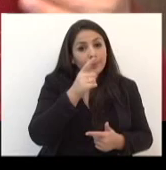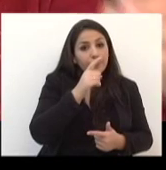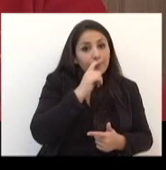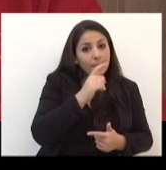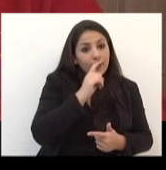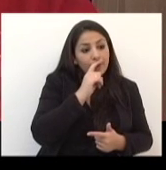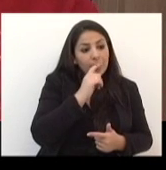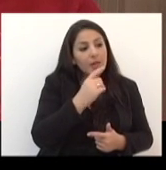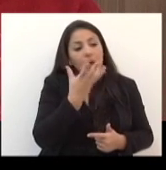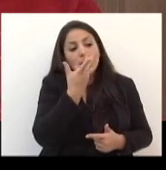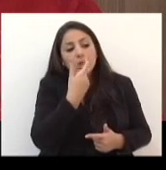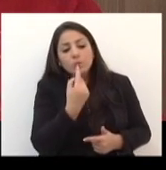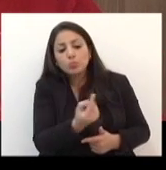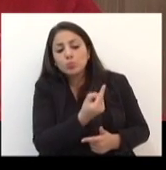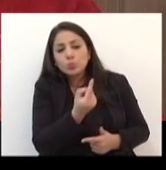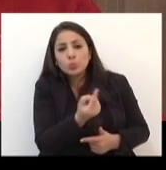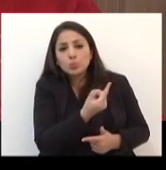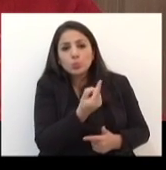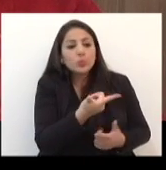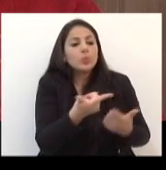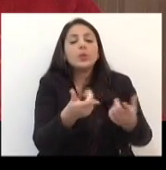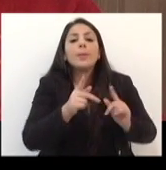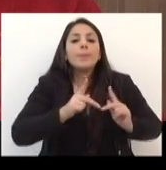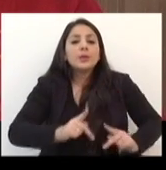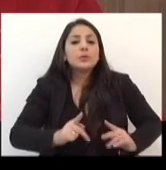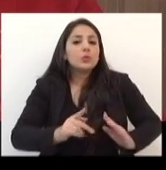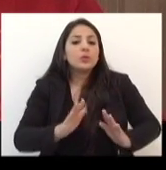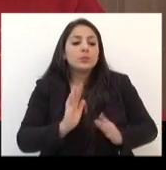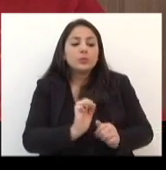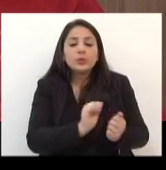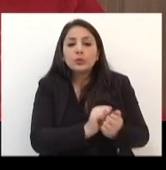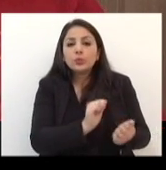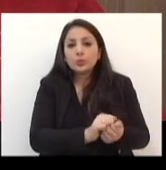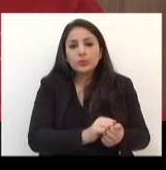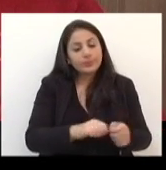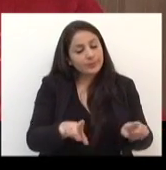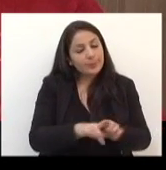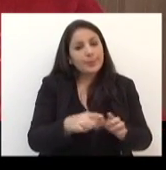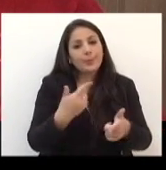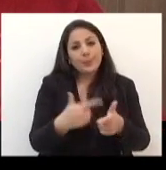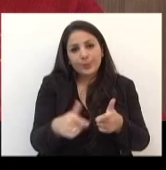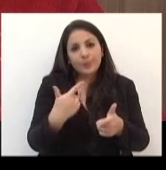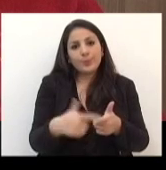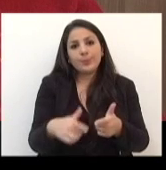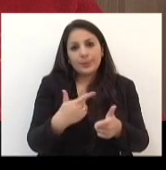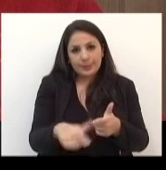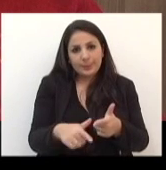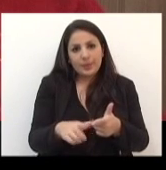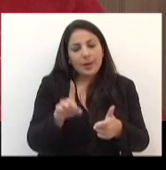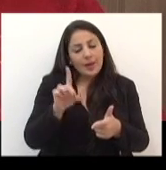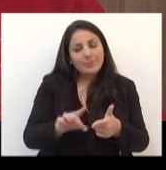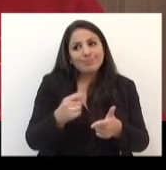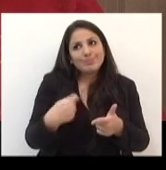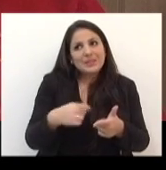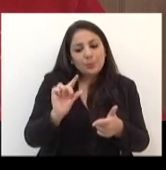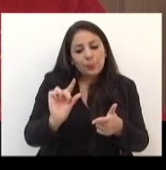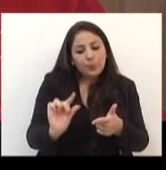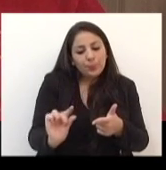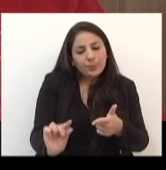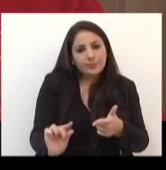uma mãe, acabam não tendo com quem ficar. O prejuízo né, tem que ser